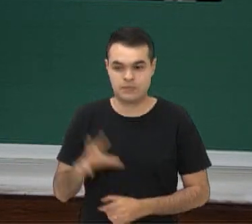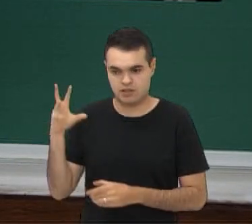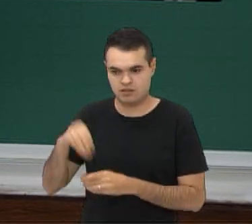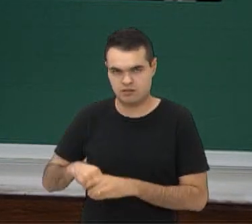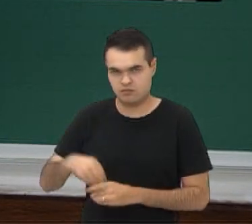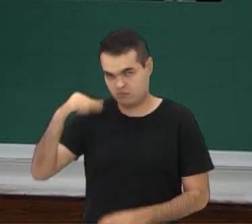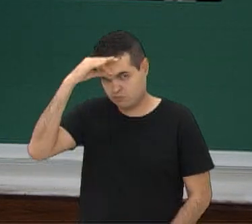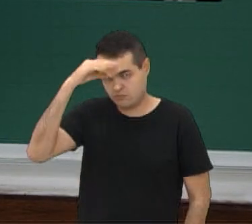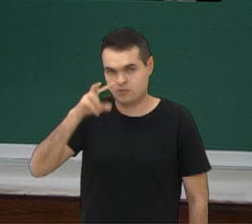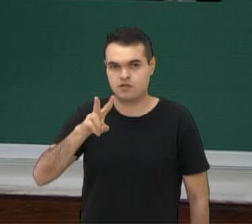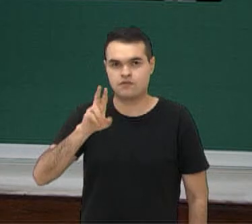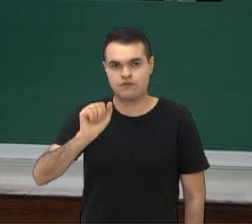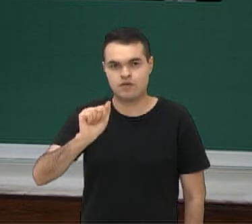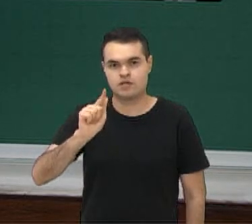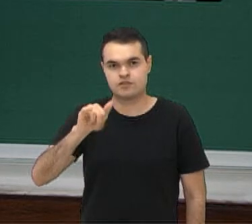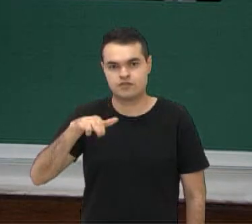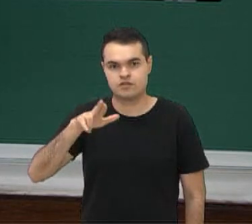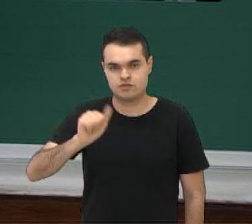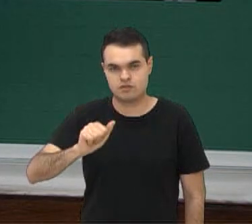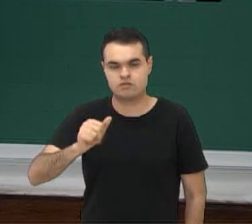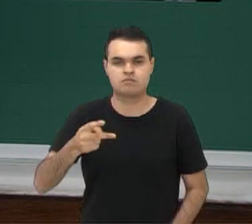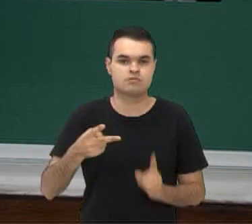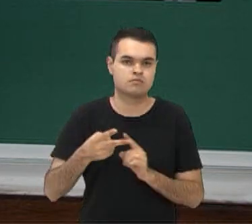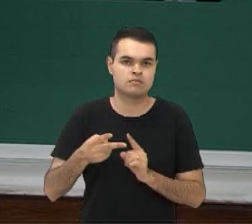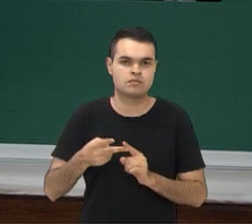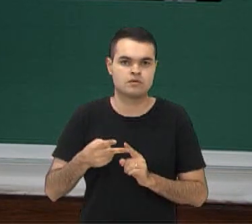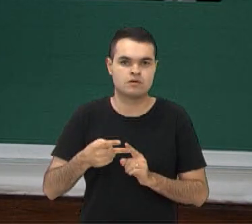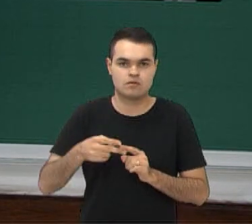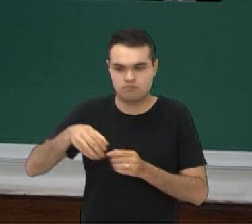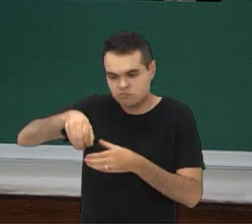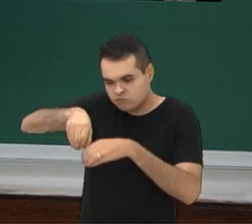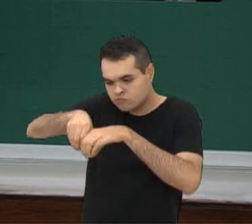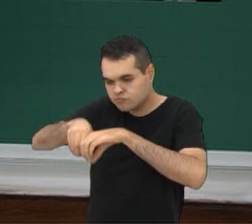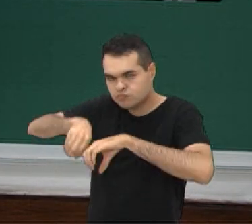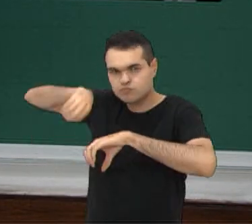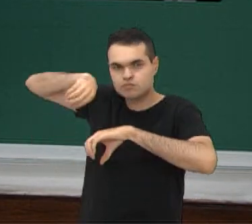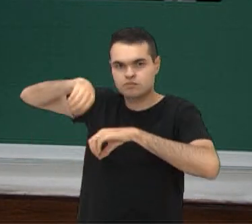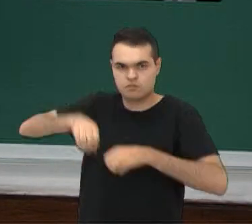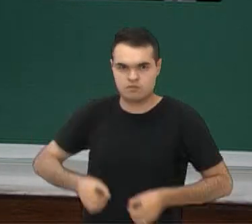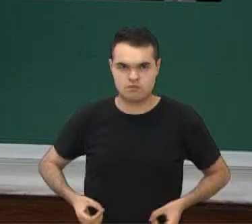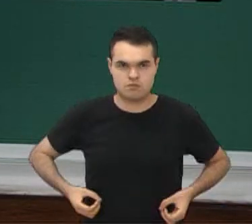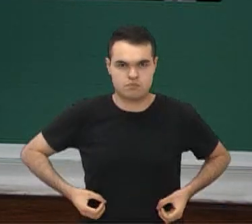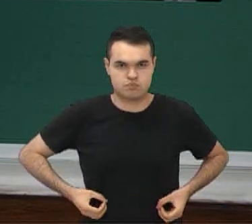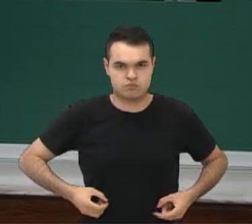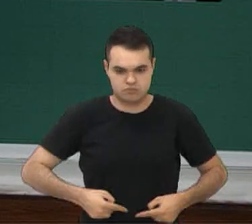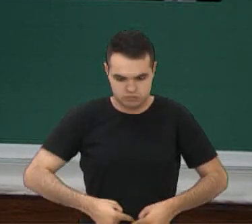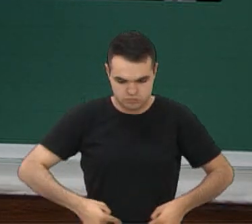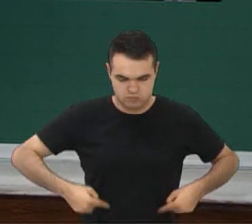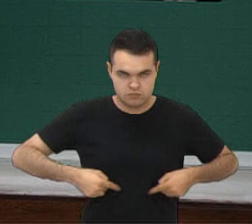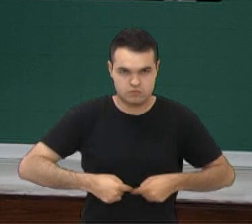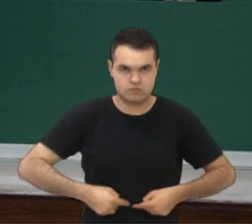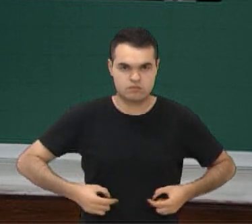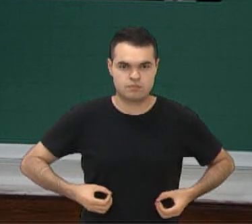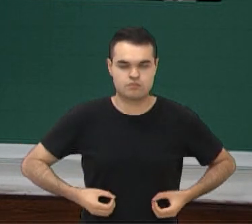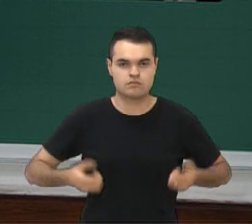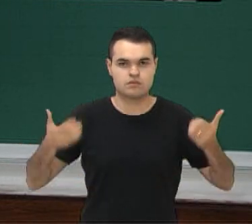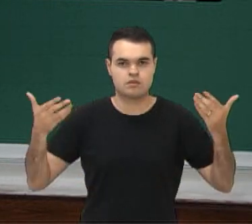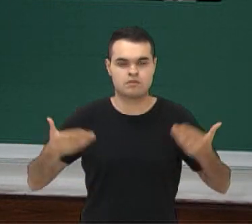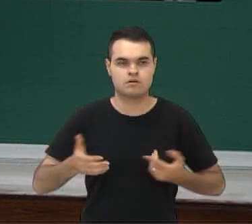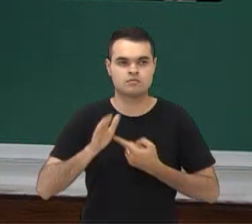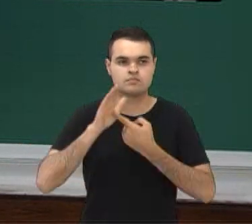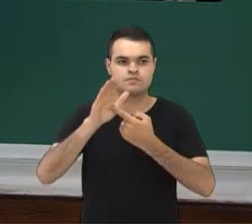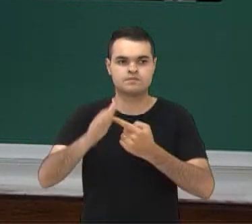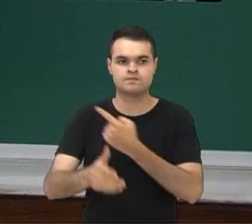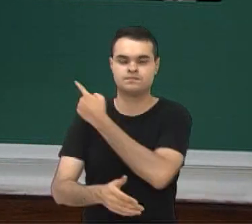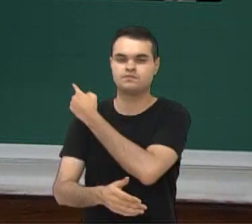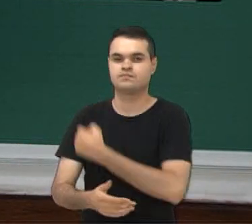de vagina, de útero, das tubas uterinas e também vou falar dos ovários, como a gente vai observar aqui.